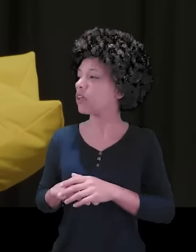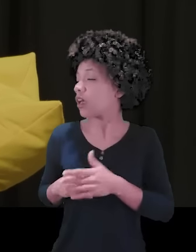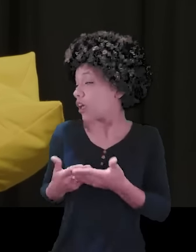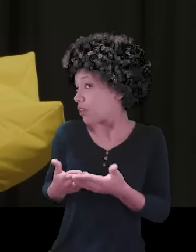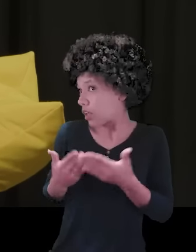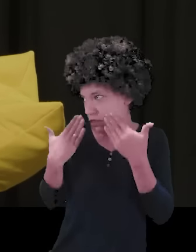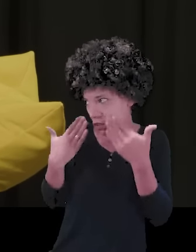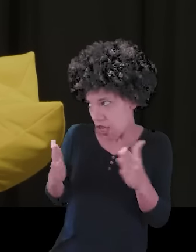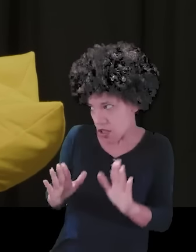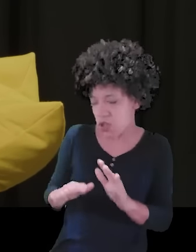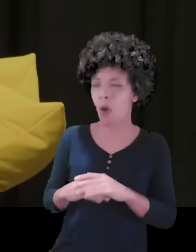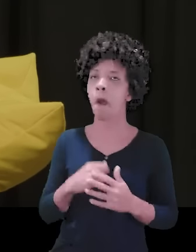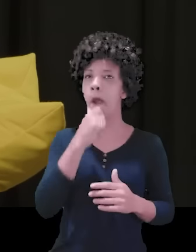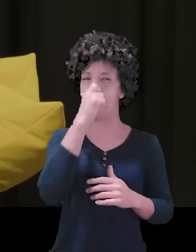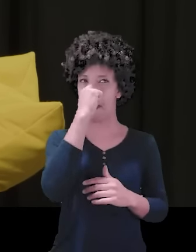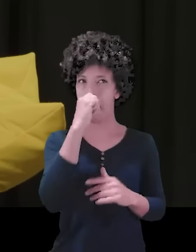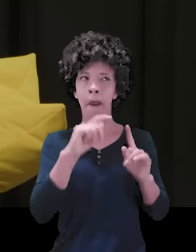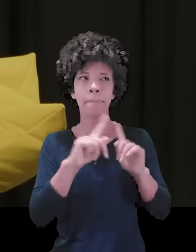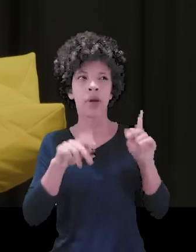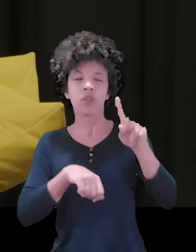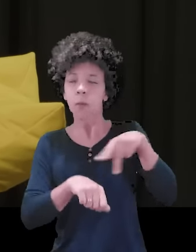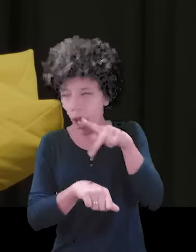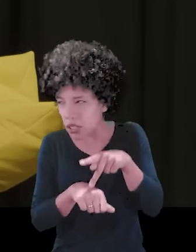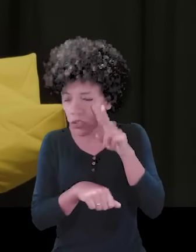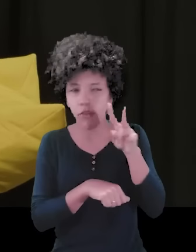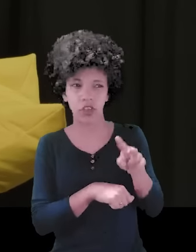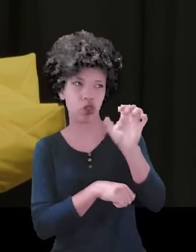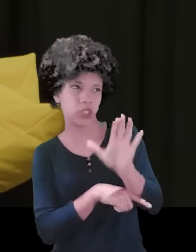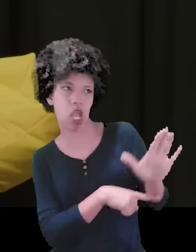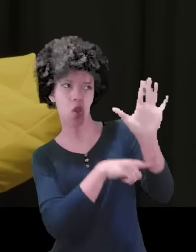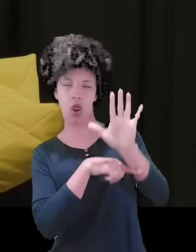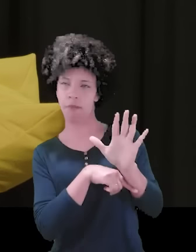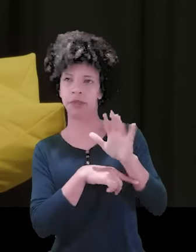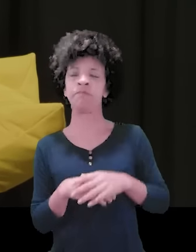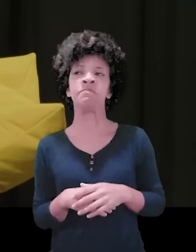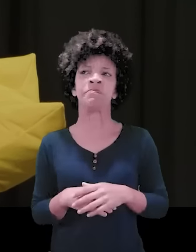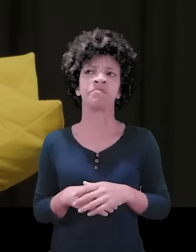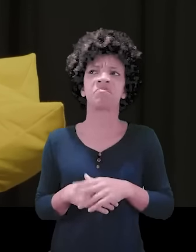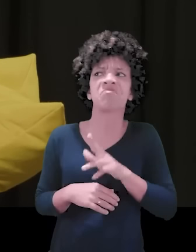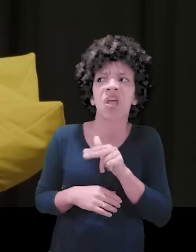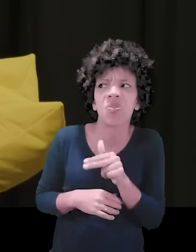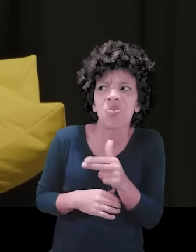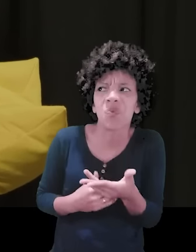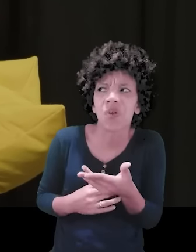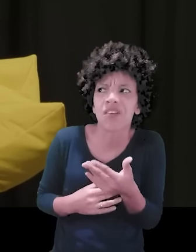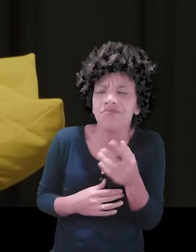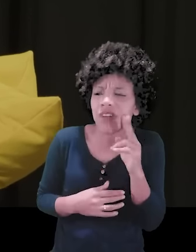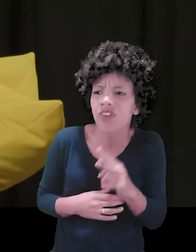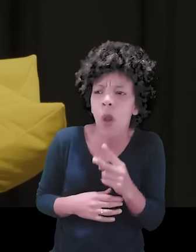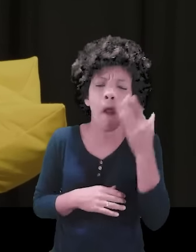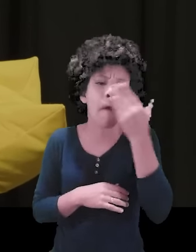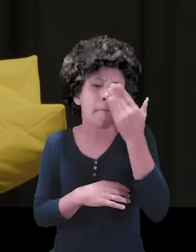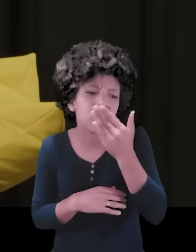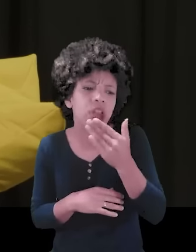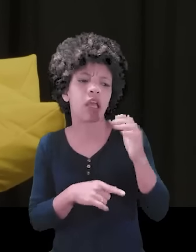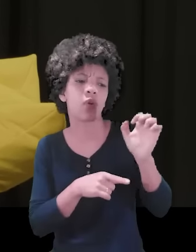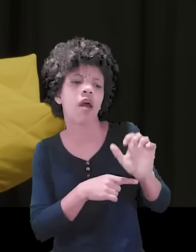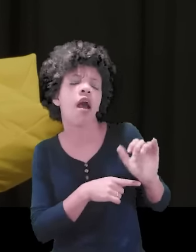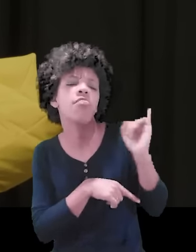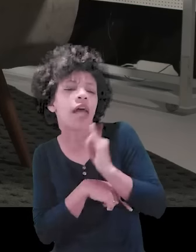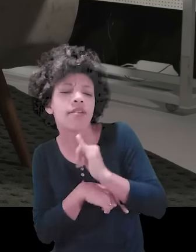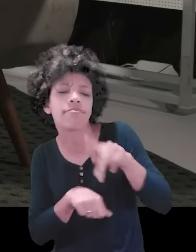meio meio esclarecido quando vejo um país com uma na Europa eu nunca ouvi falar inteiro na Itália